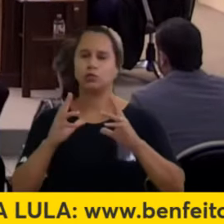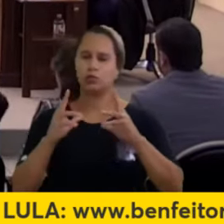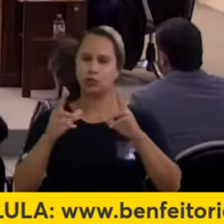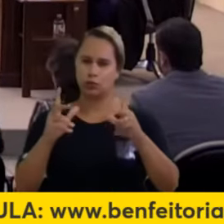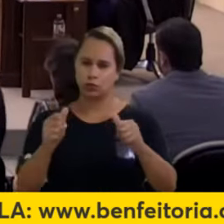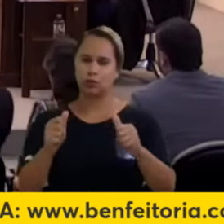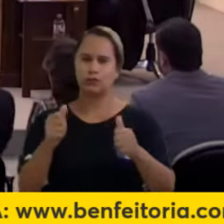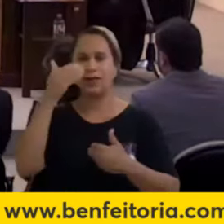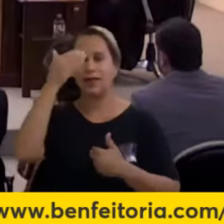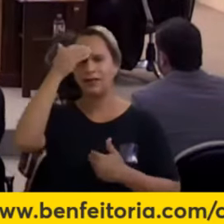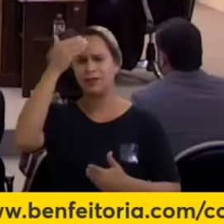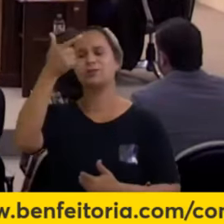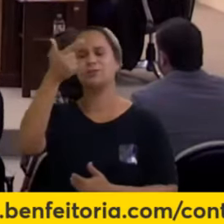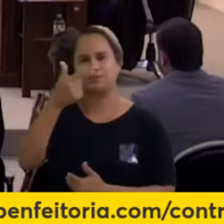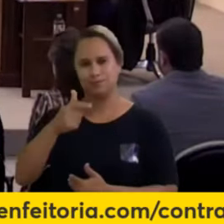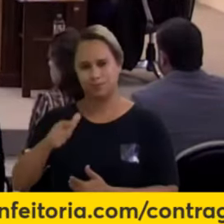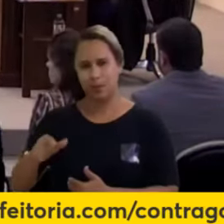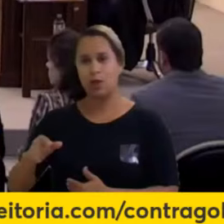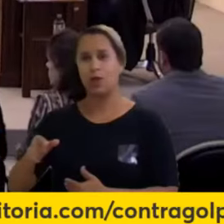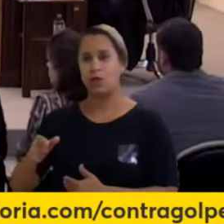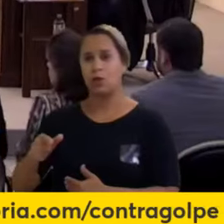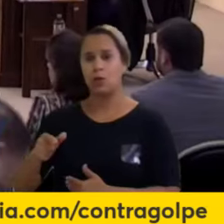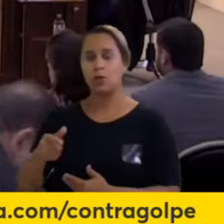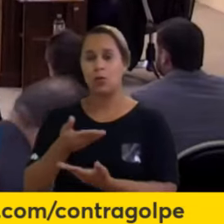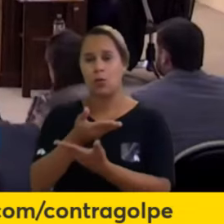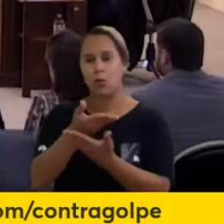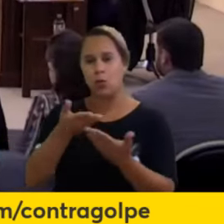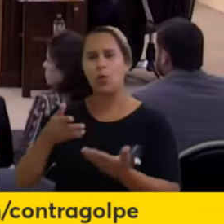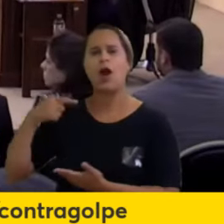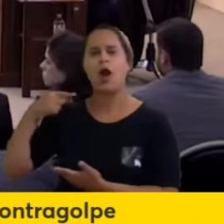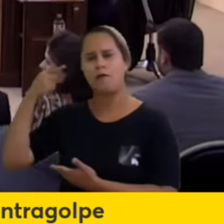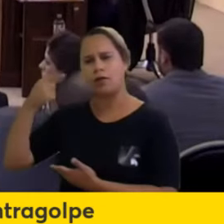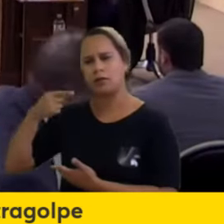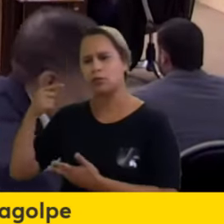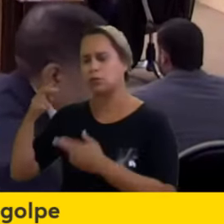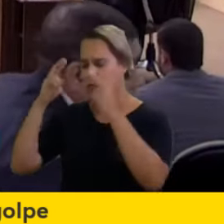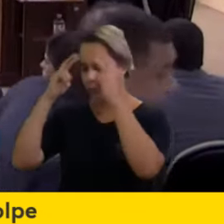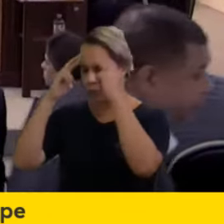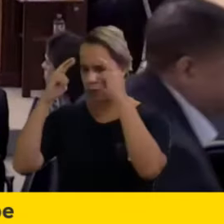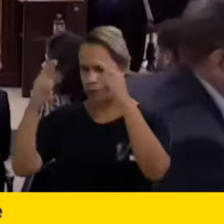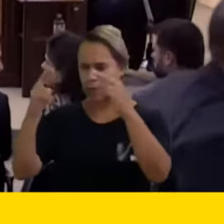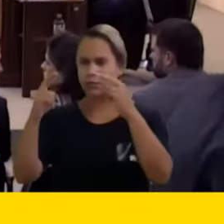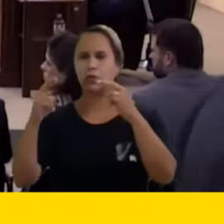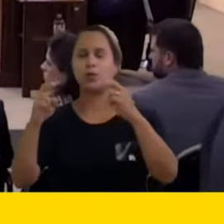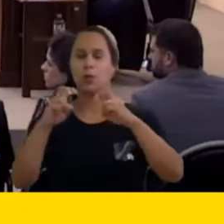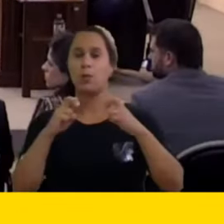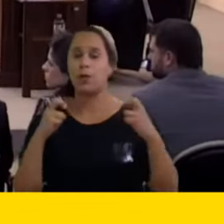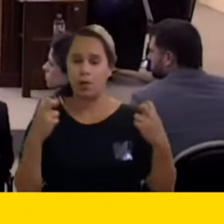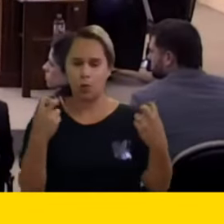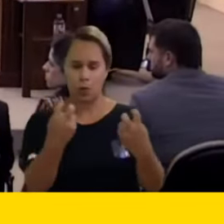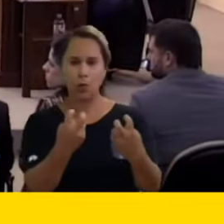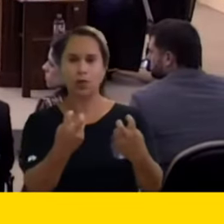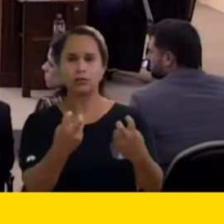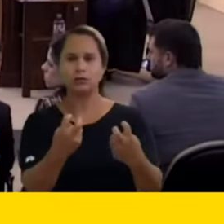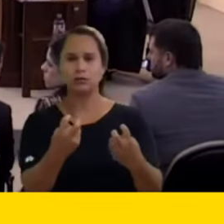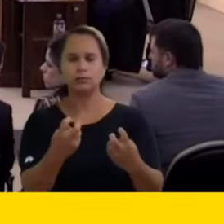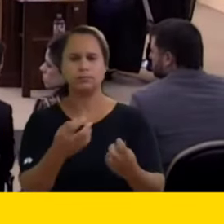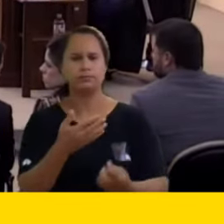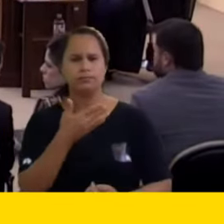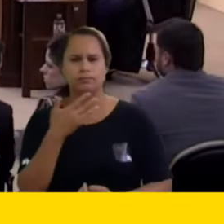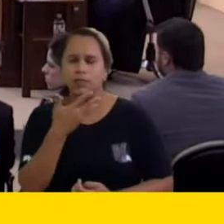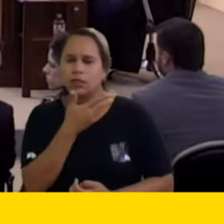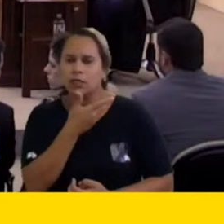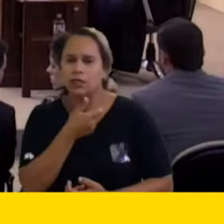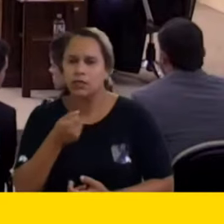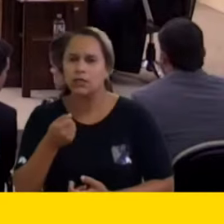agradeço aqui os Lú doos advogados pelo respeito pela corte pela beleza da sustentação oral Dr Bruno